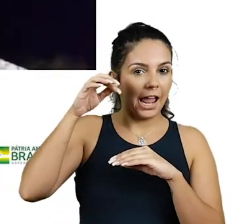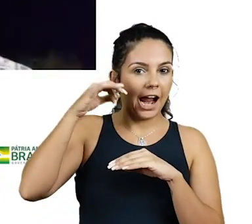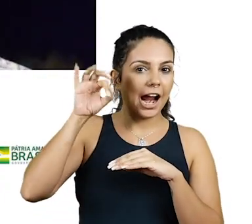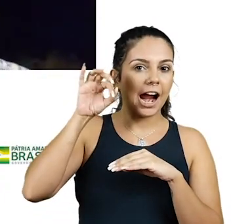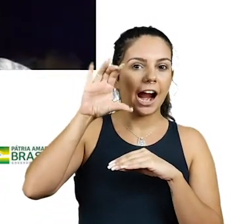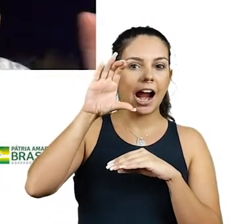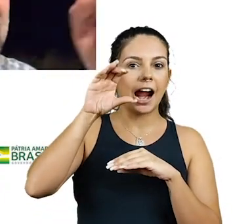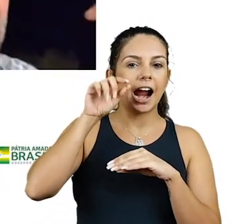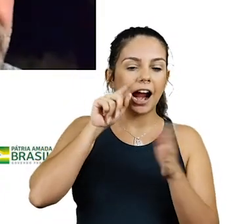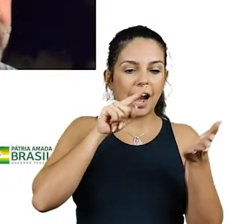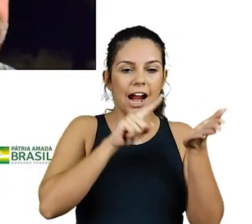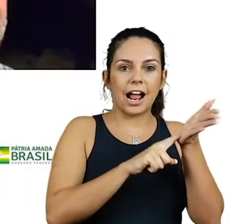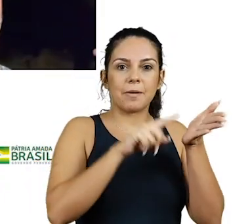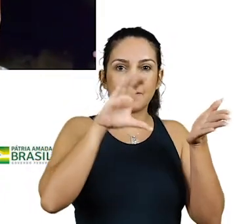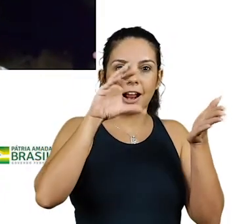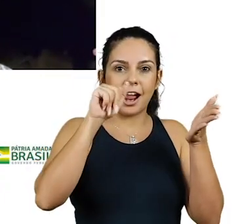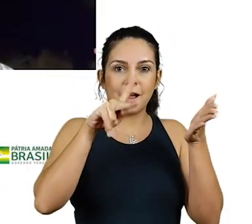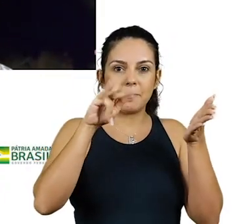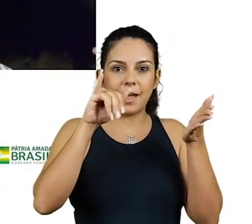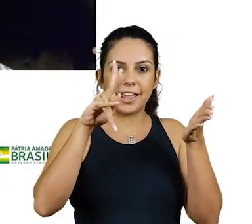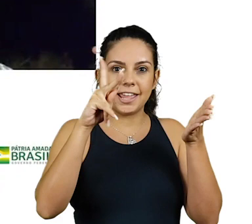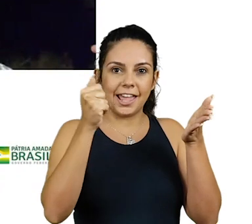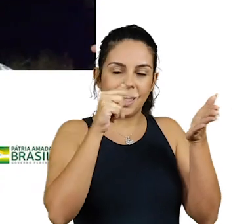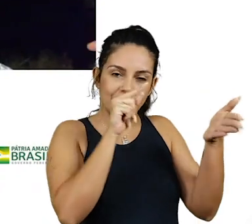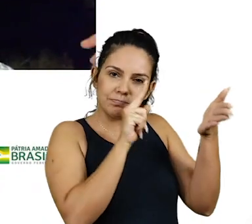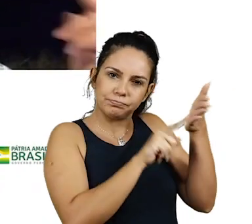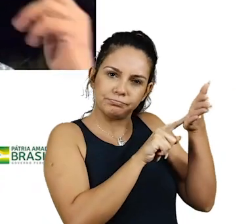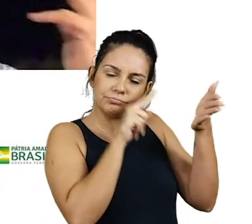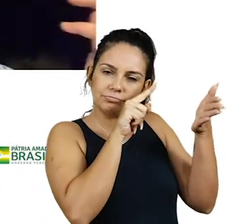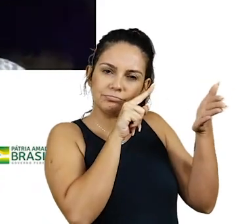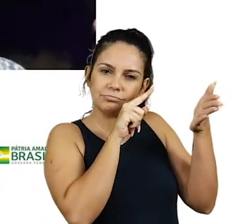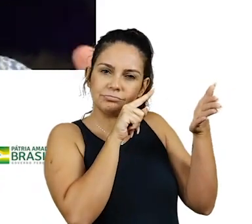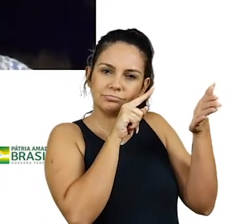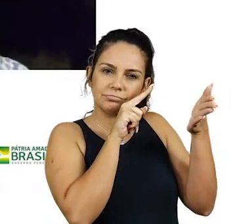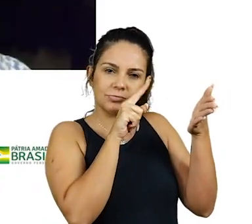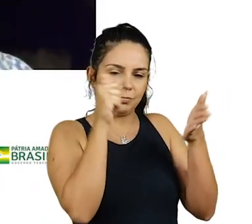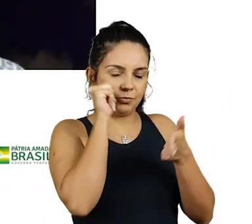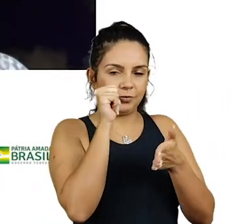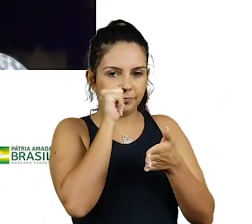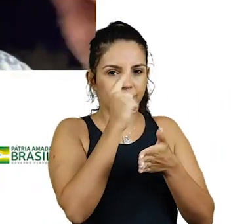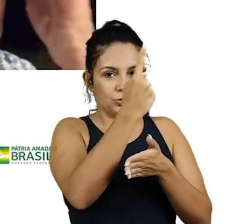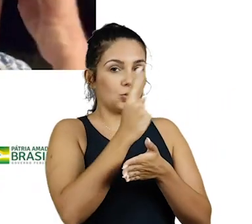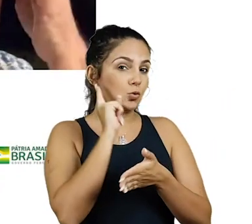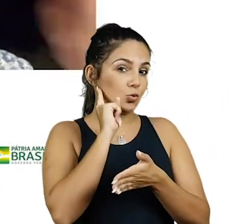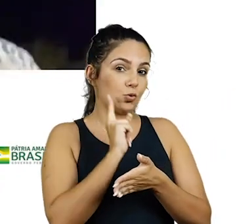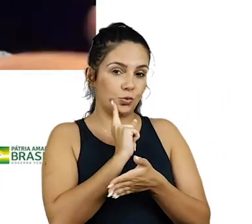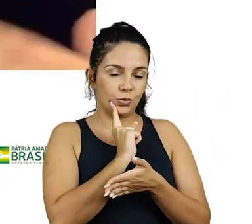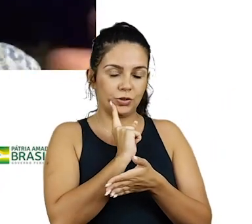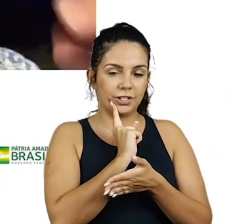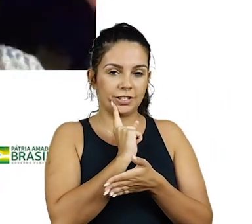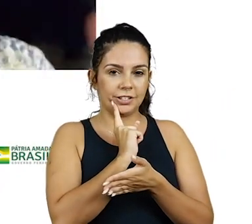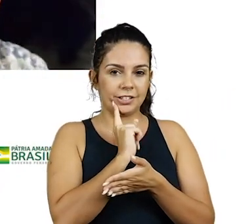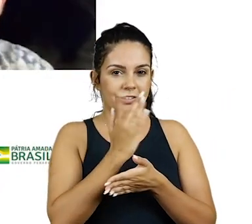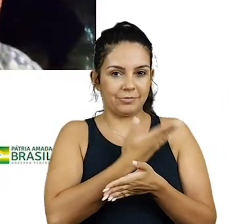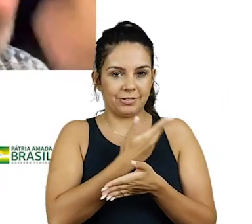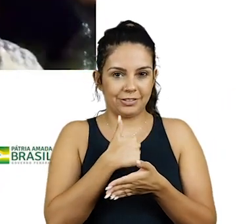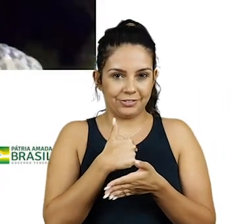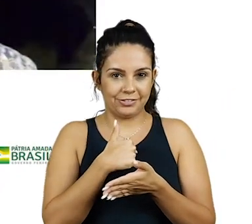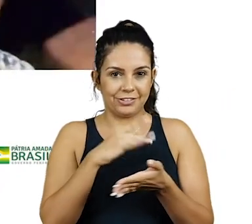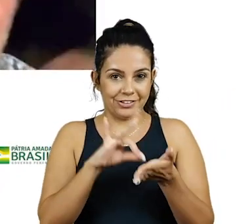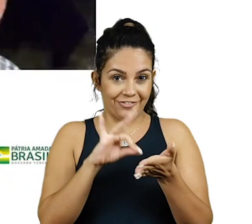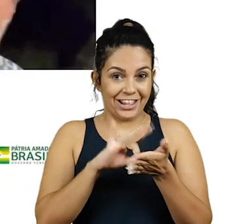e começa, já toca a campainha, a pessoa é uma mulher surda, uma amiga minha, isso